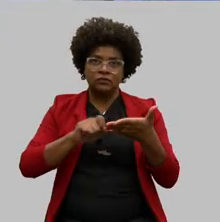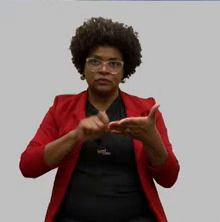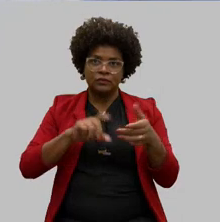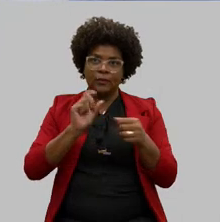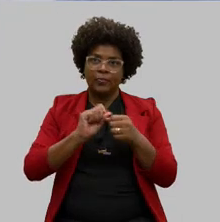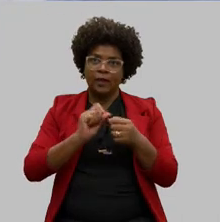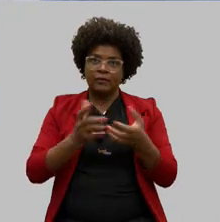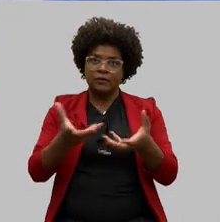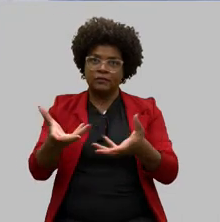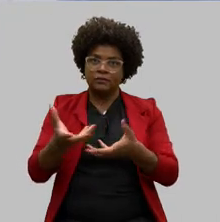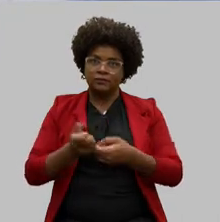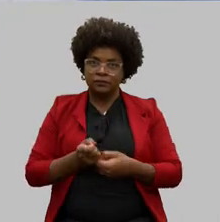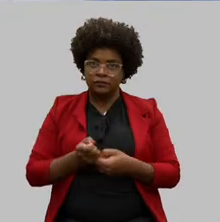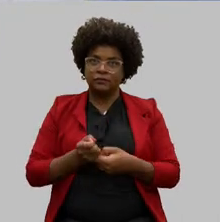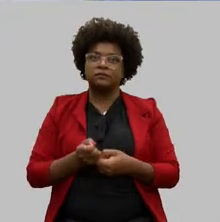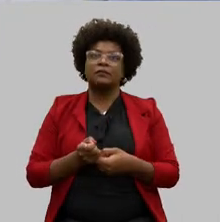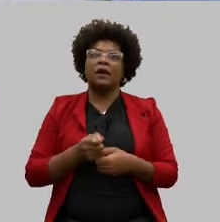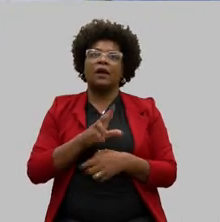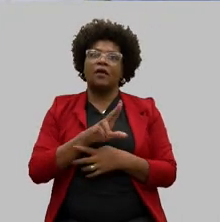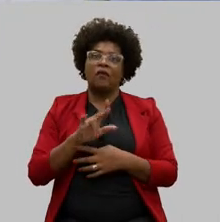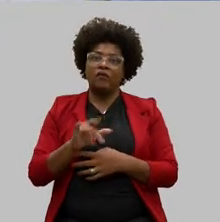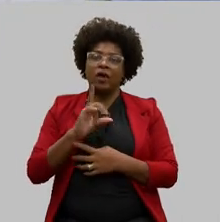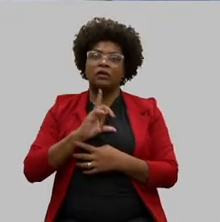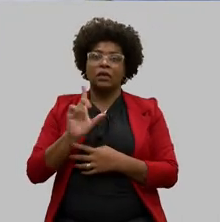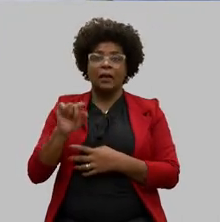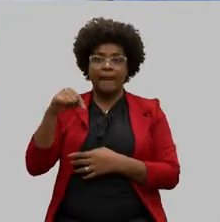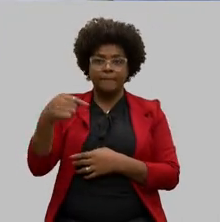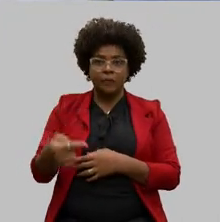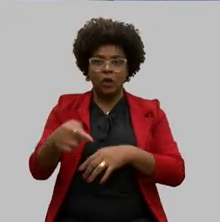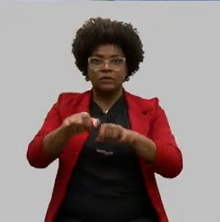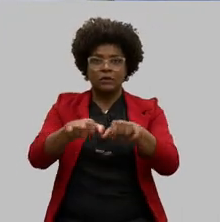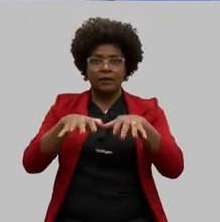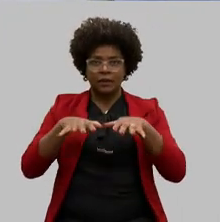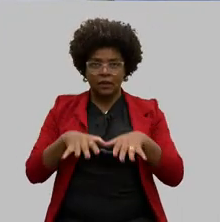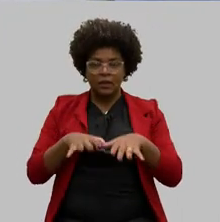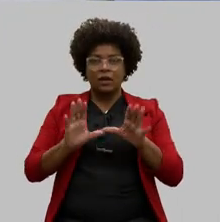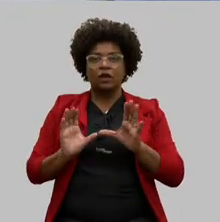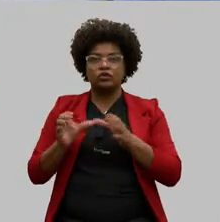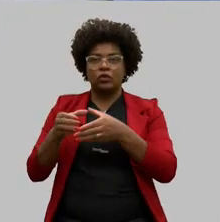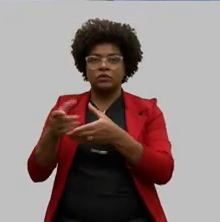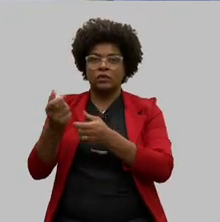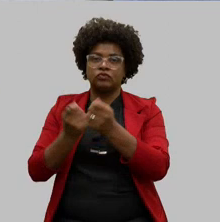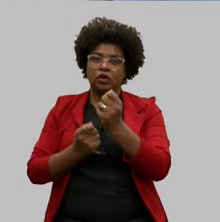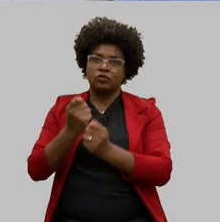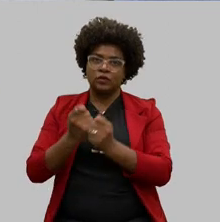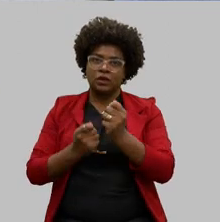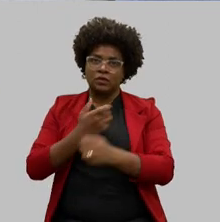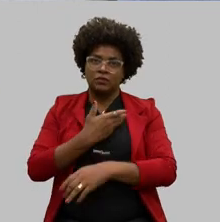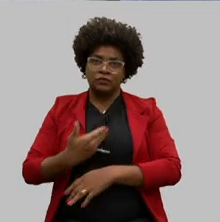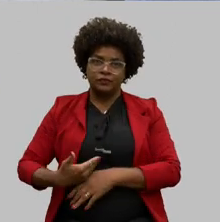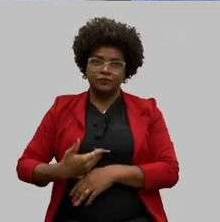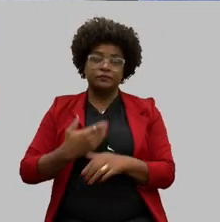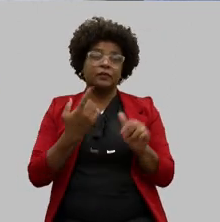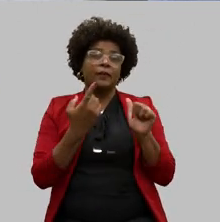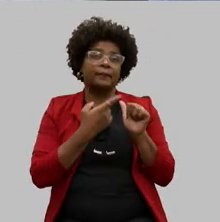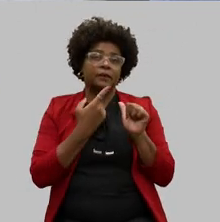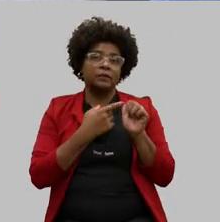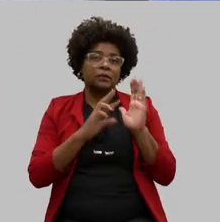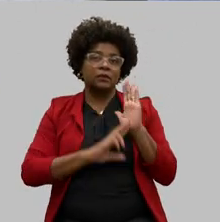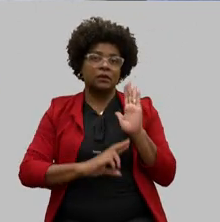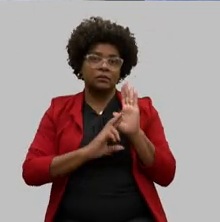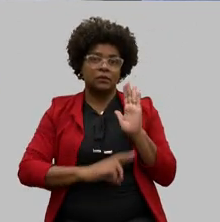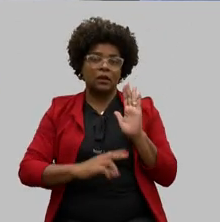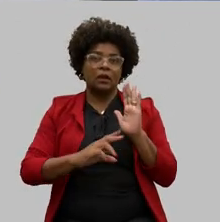serão submetidos à próxima sessão da comissão de administração pública primeiro requerimento os deputados